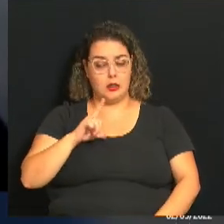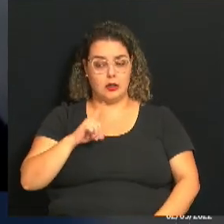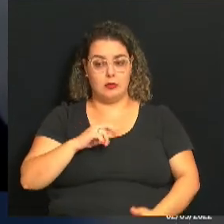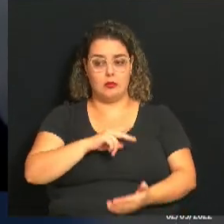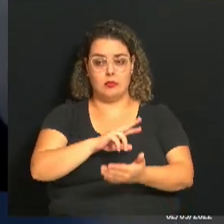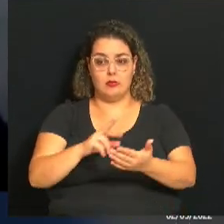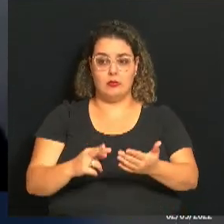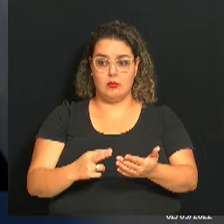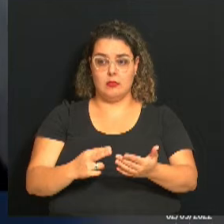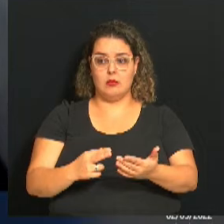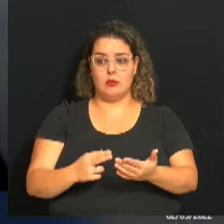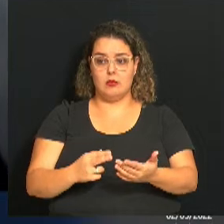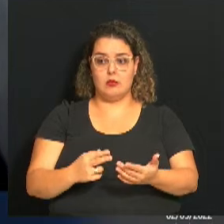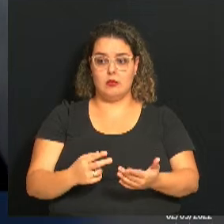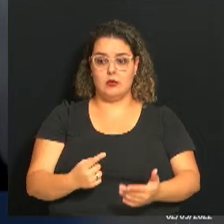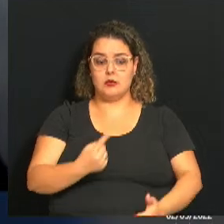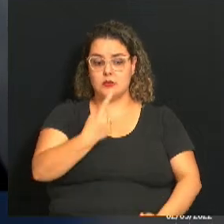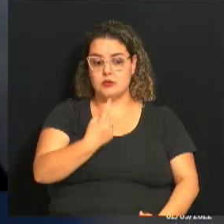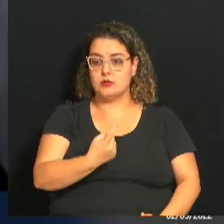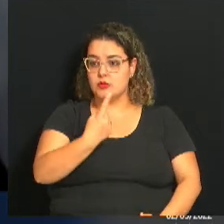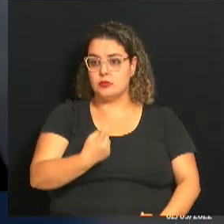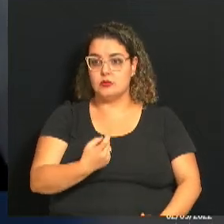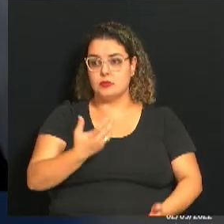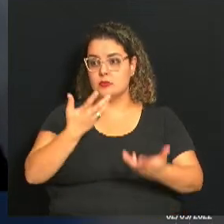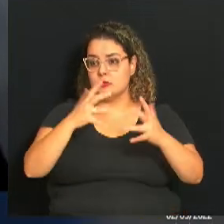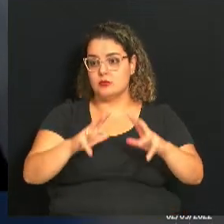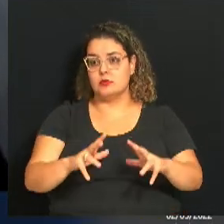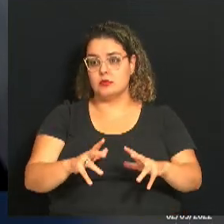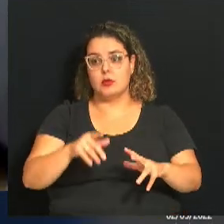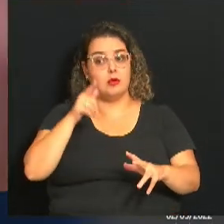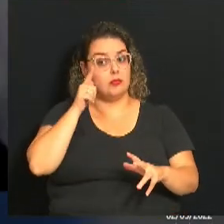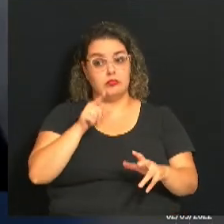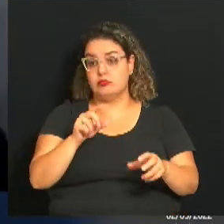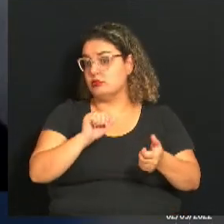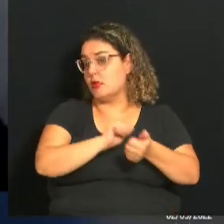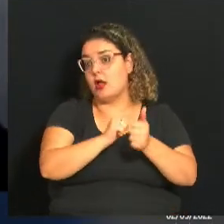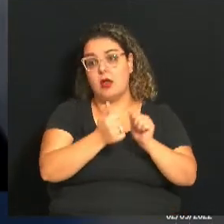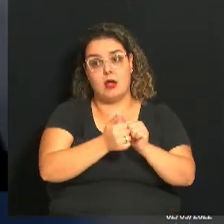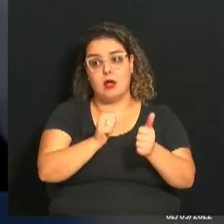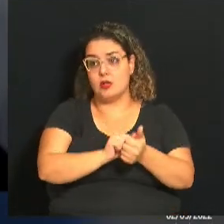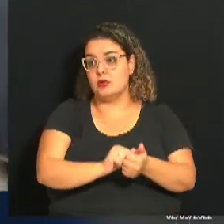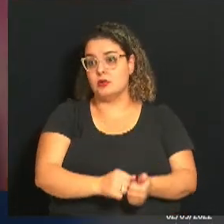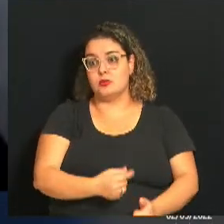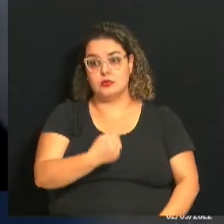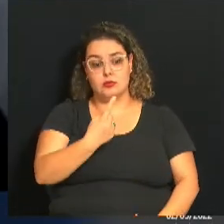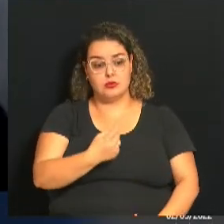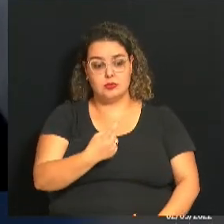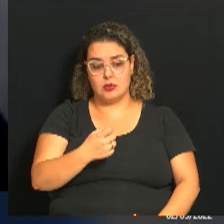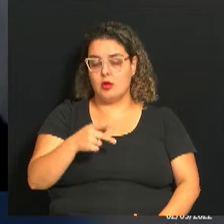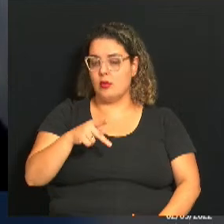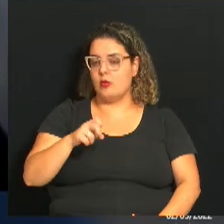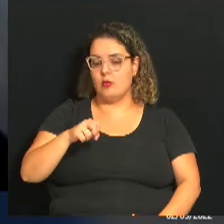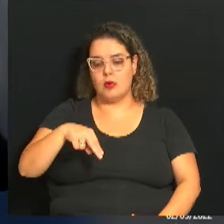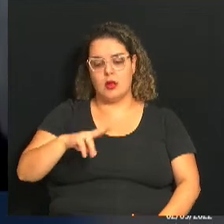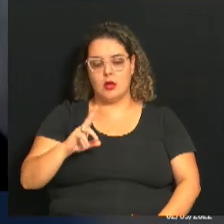proprietários, se um não quiser, não consegue retrofitar. Né? Se um está com penhora, outro está em dívida de